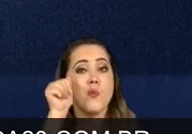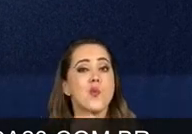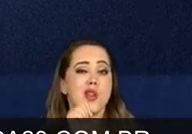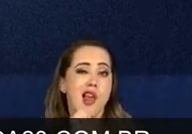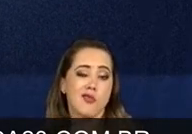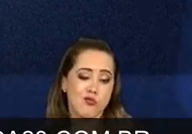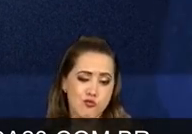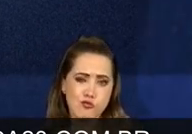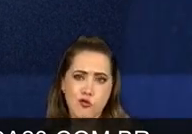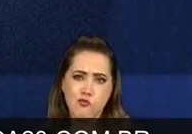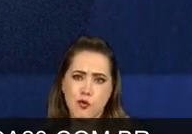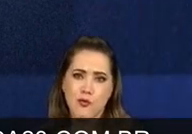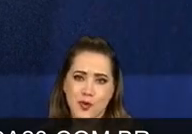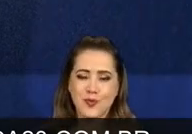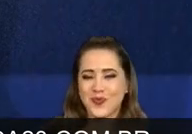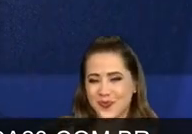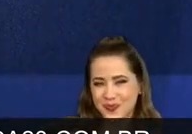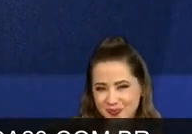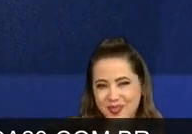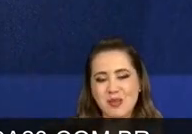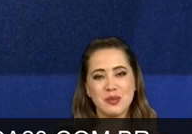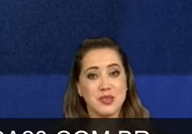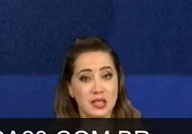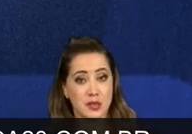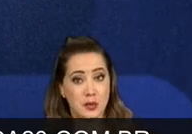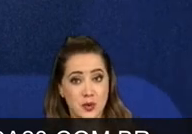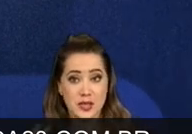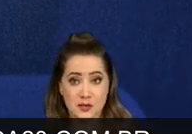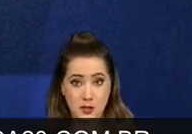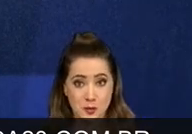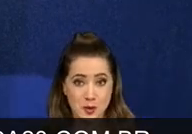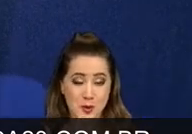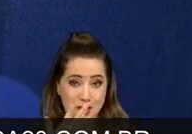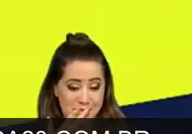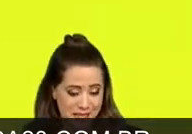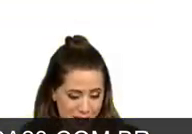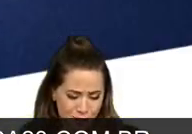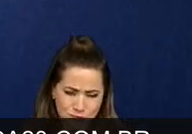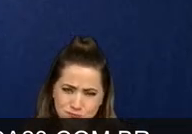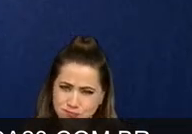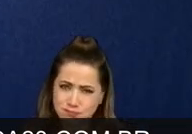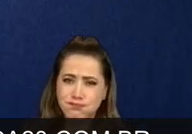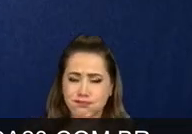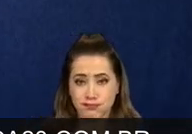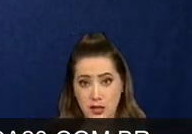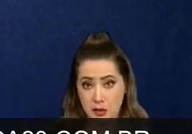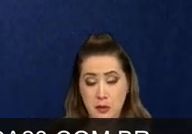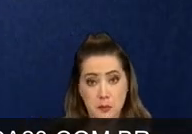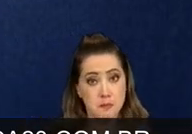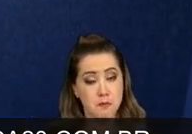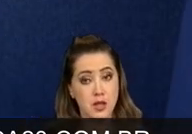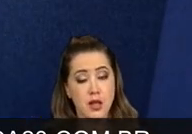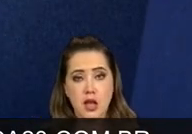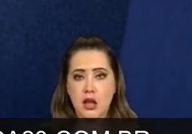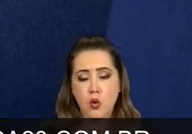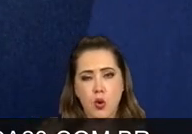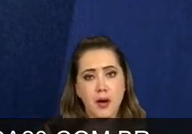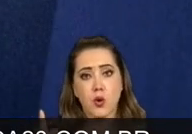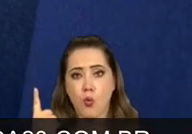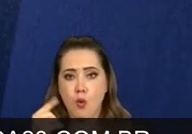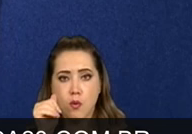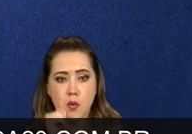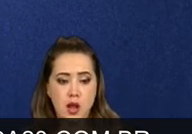e direcionados para cerca de 220.000 crianças segundo a instituição a proporção É de uma mulher